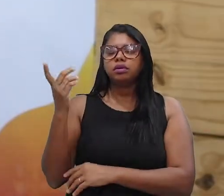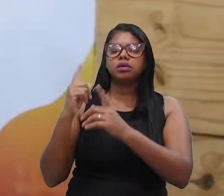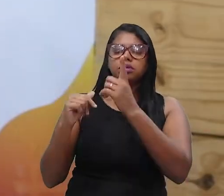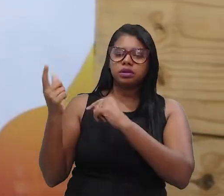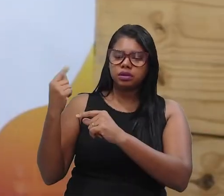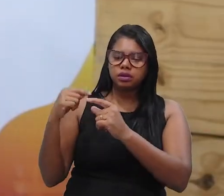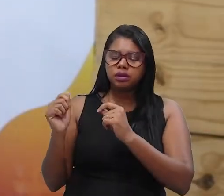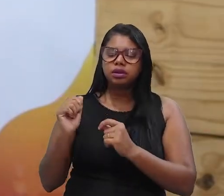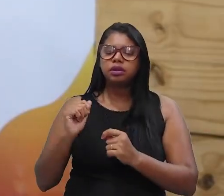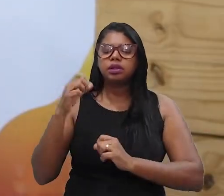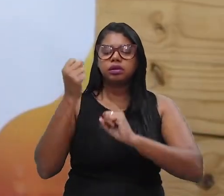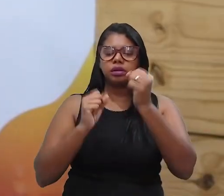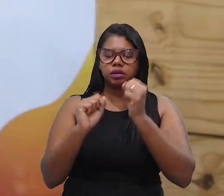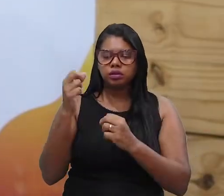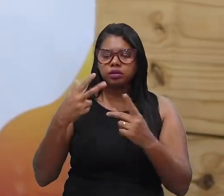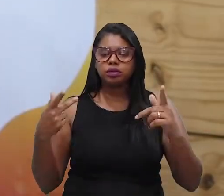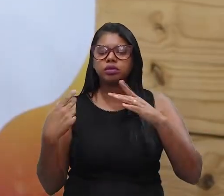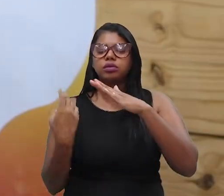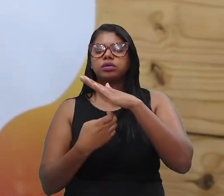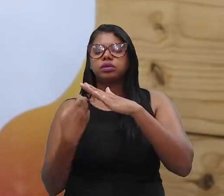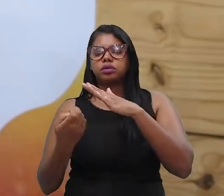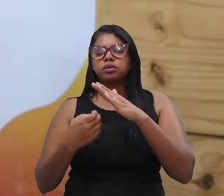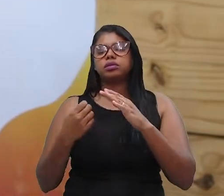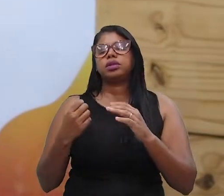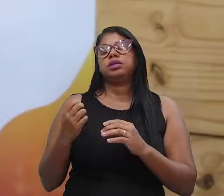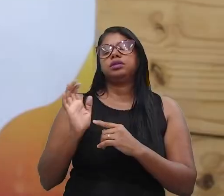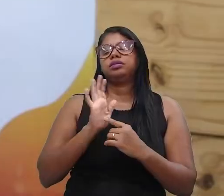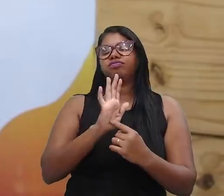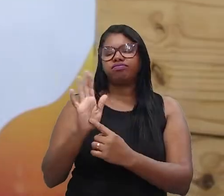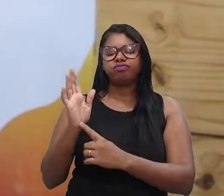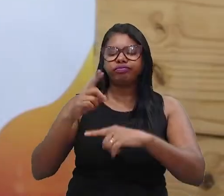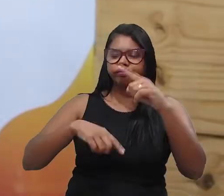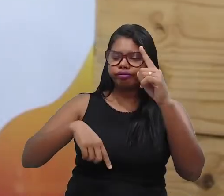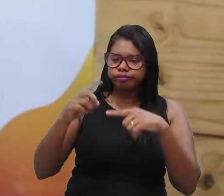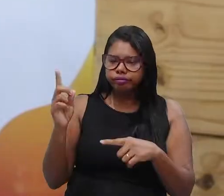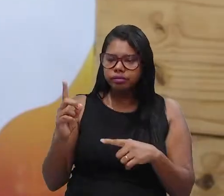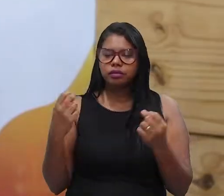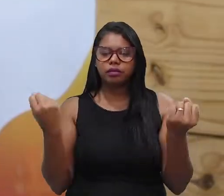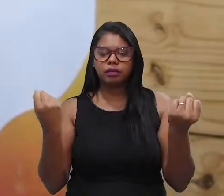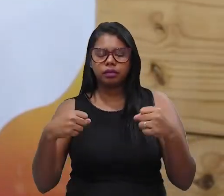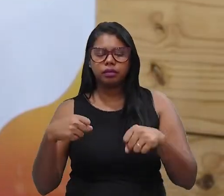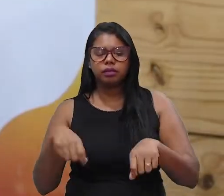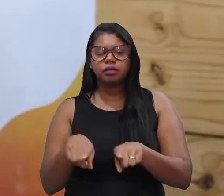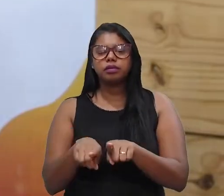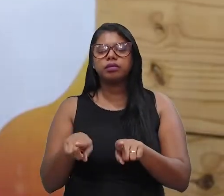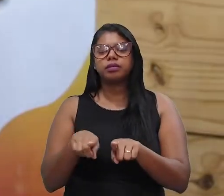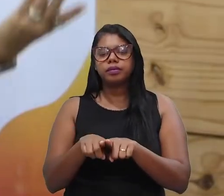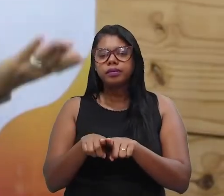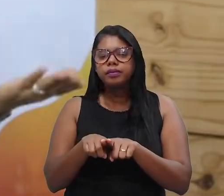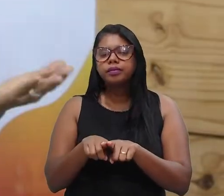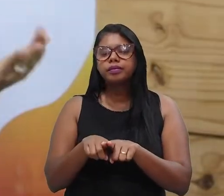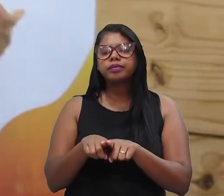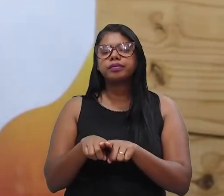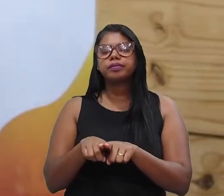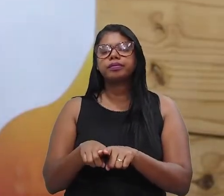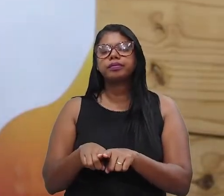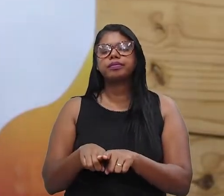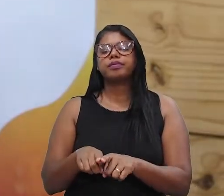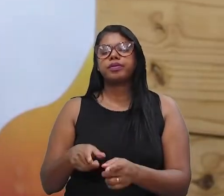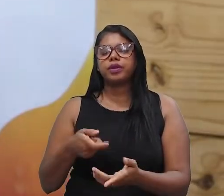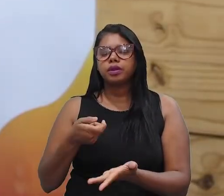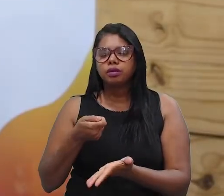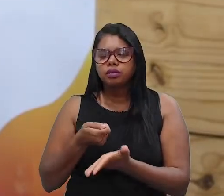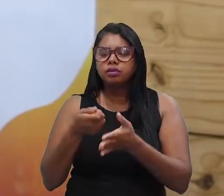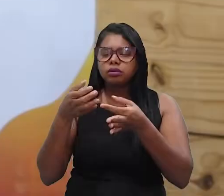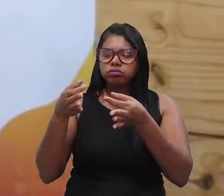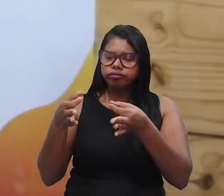Foi aí, neste momento, em que se desdobrou a necessidade de uma postura mais ecologicamente